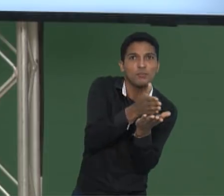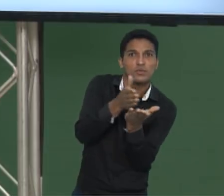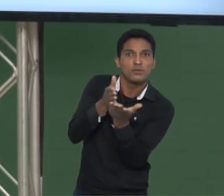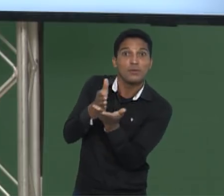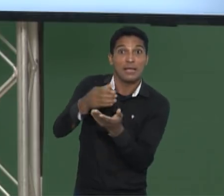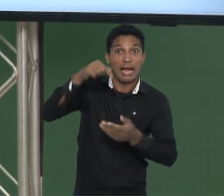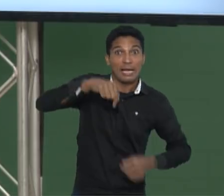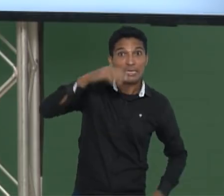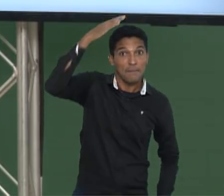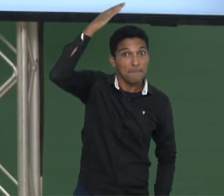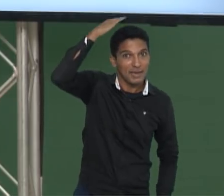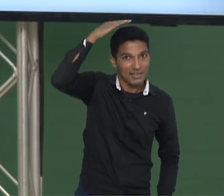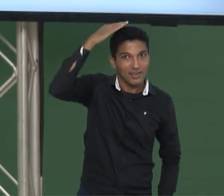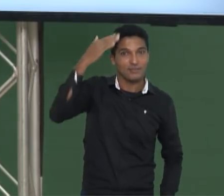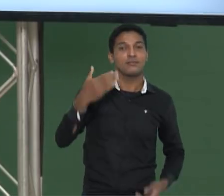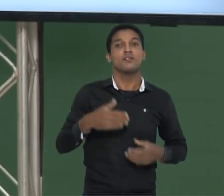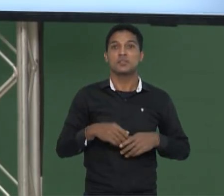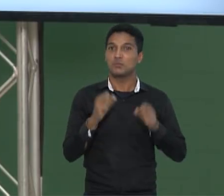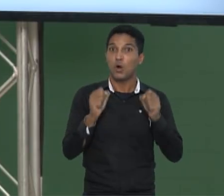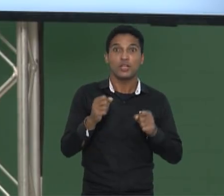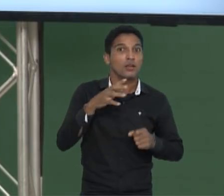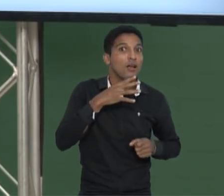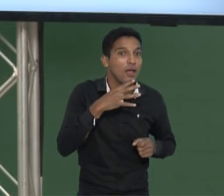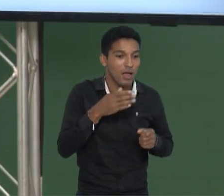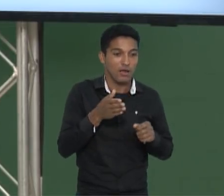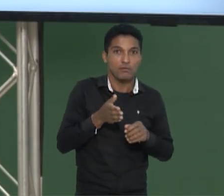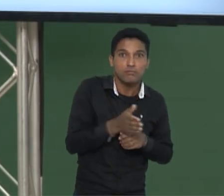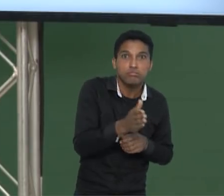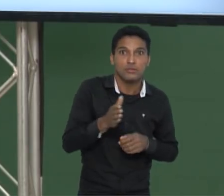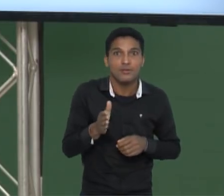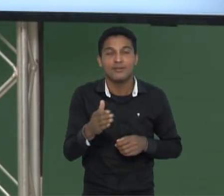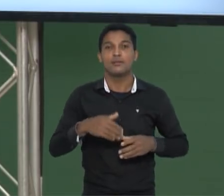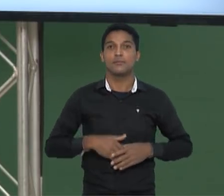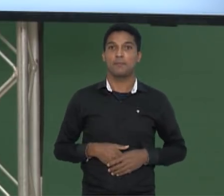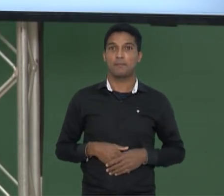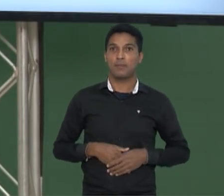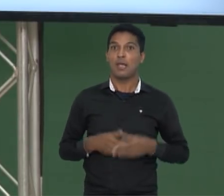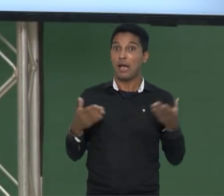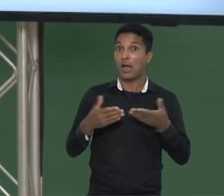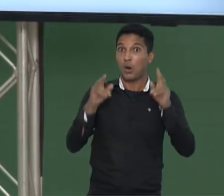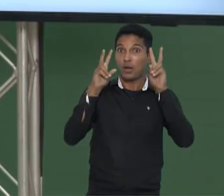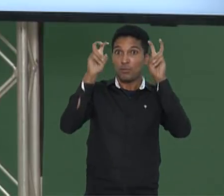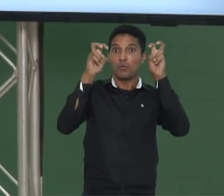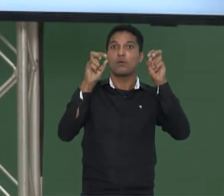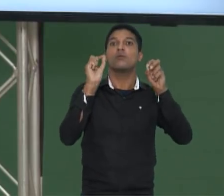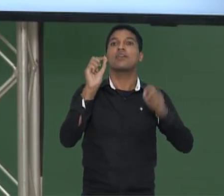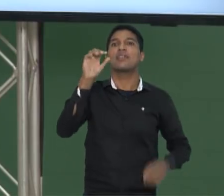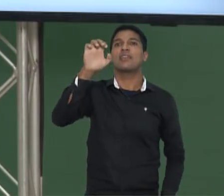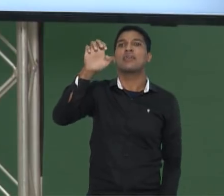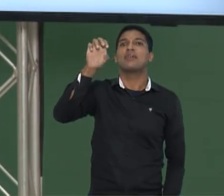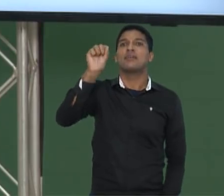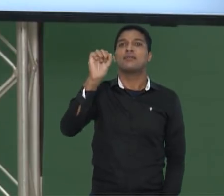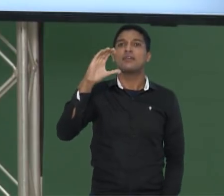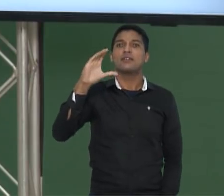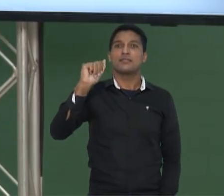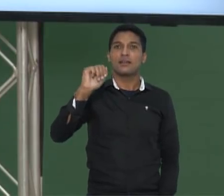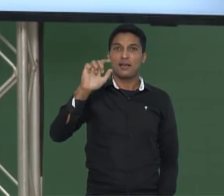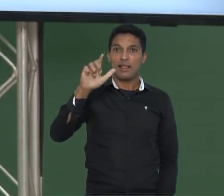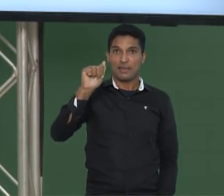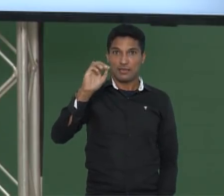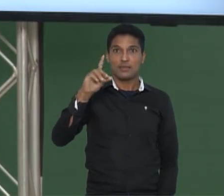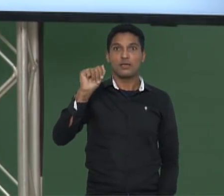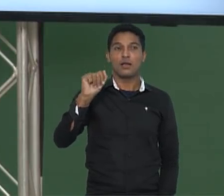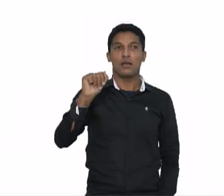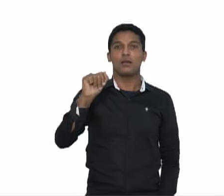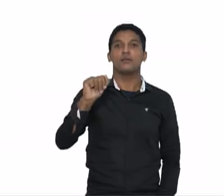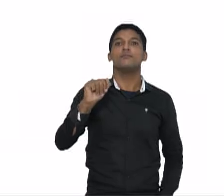Paraná. Agora, a gente vai falar sobre a escalada, tá? A escalada,